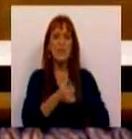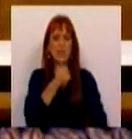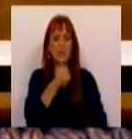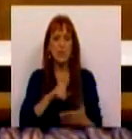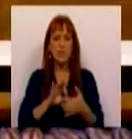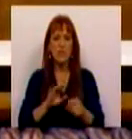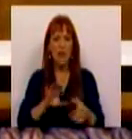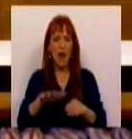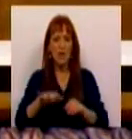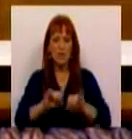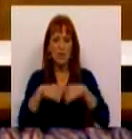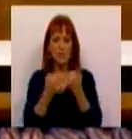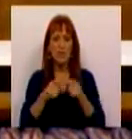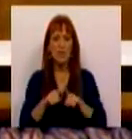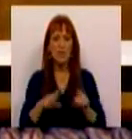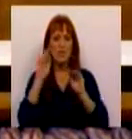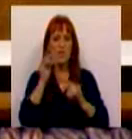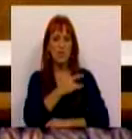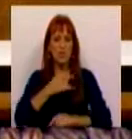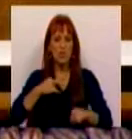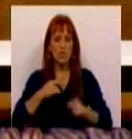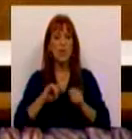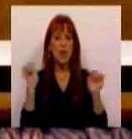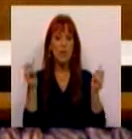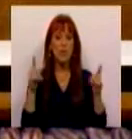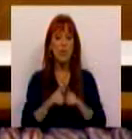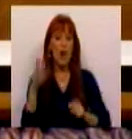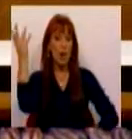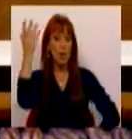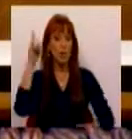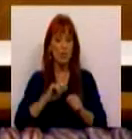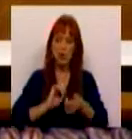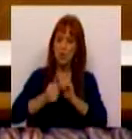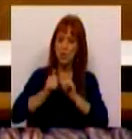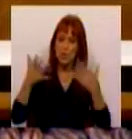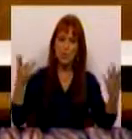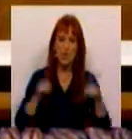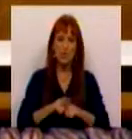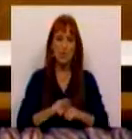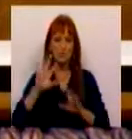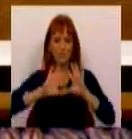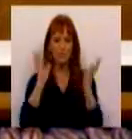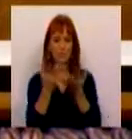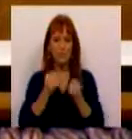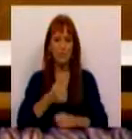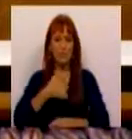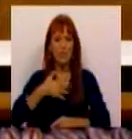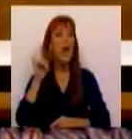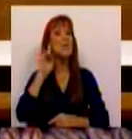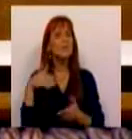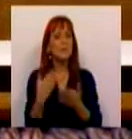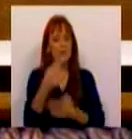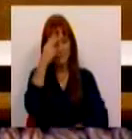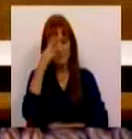determinantes nas áreas sociais, na educação para a saúde. São promotores da cultura, do desporto, da valorização do património